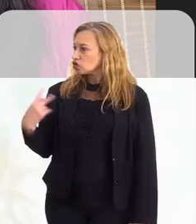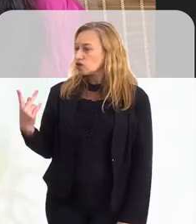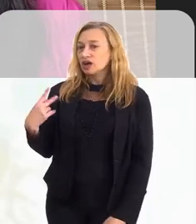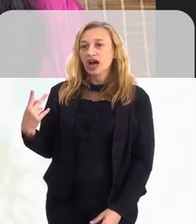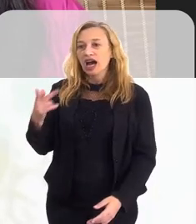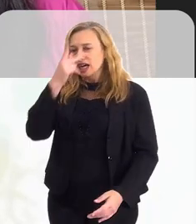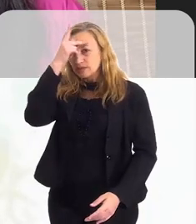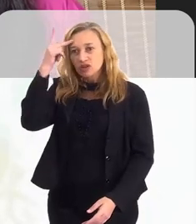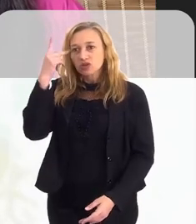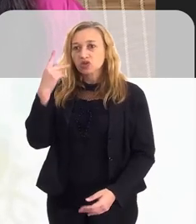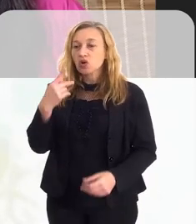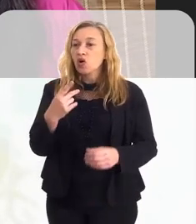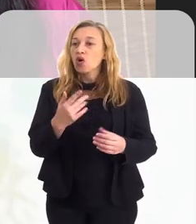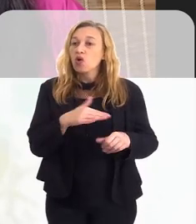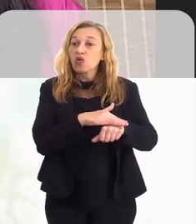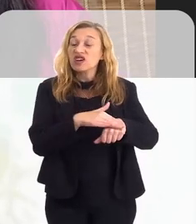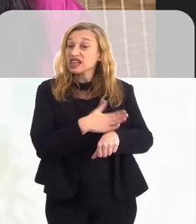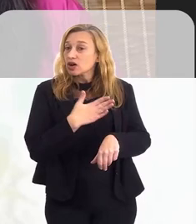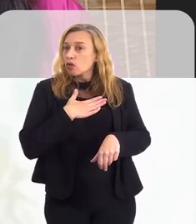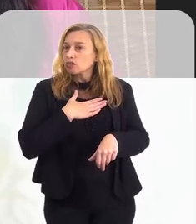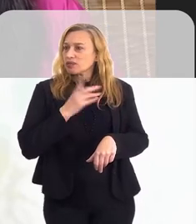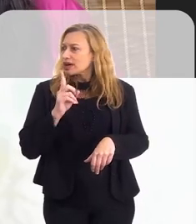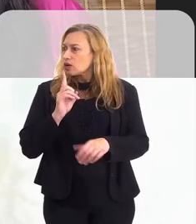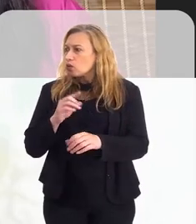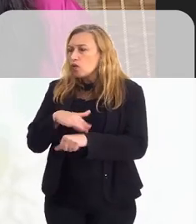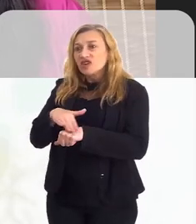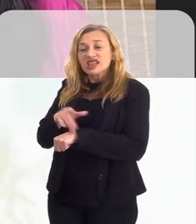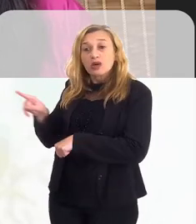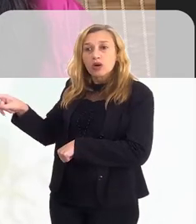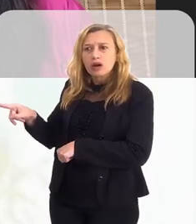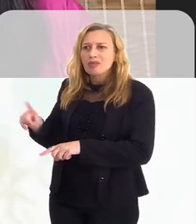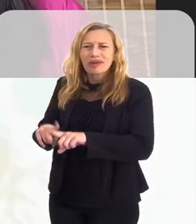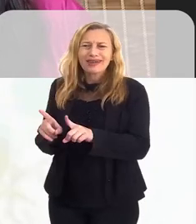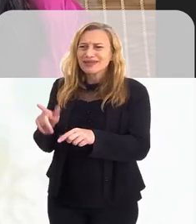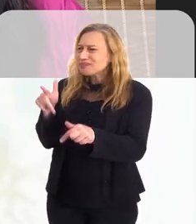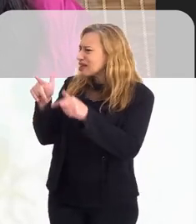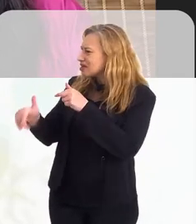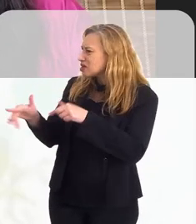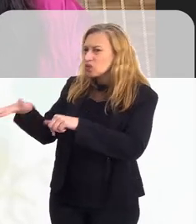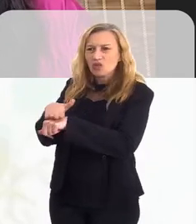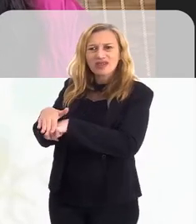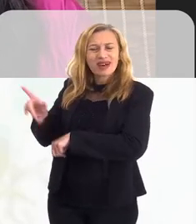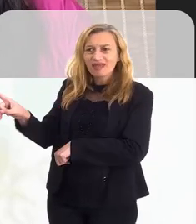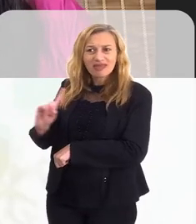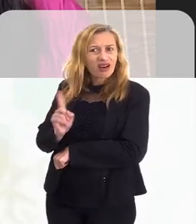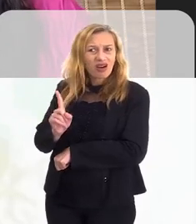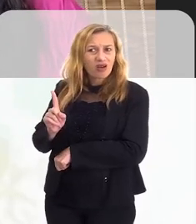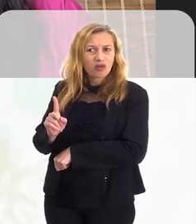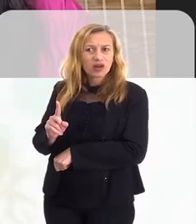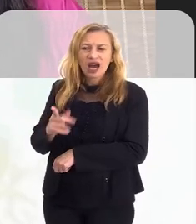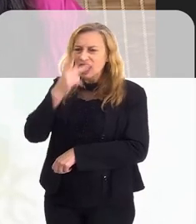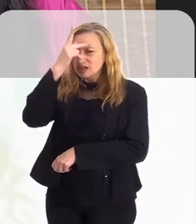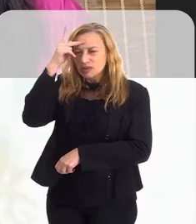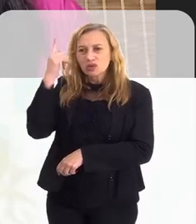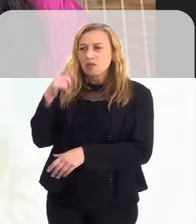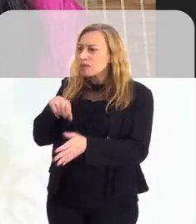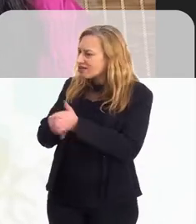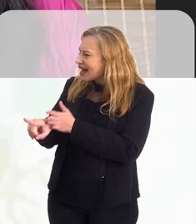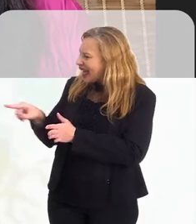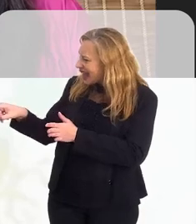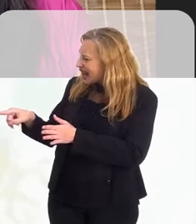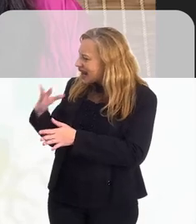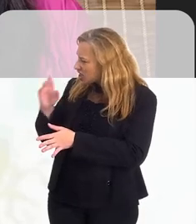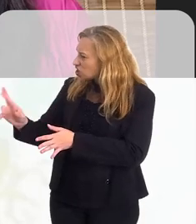se dirigiam a ele, se dirigiam a mim, mas ele não tem nenhum impedimento para conversar, para dialogar, né? As pessoas perguntavam,